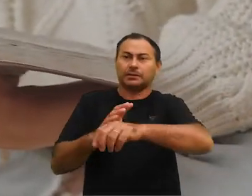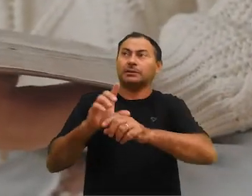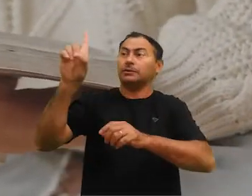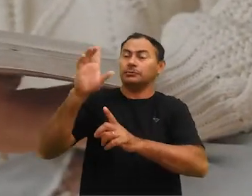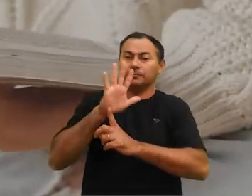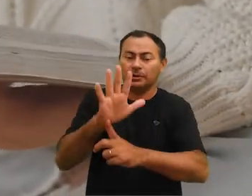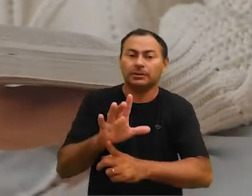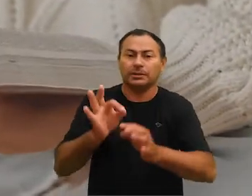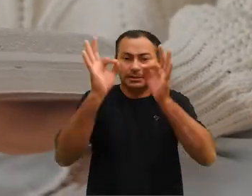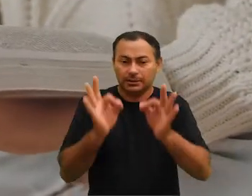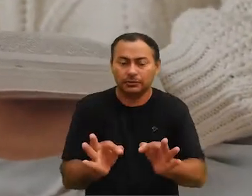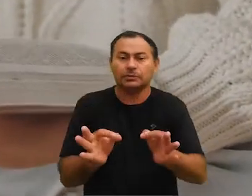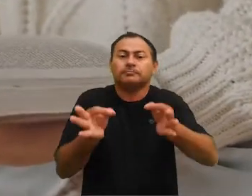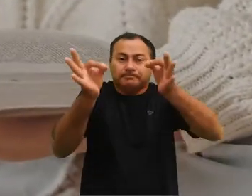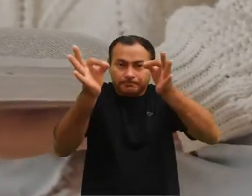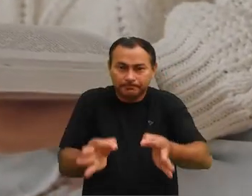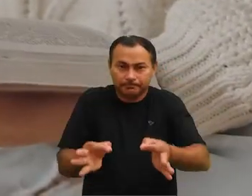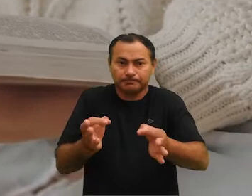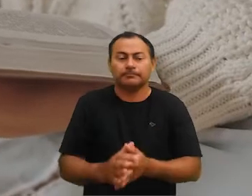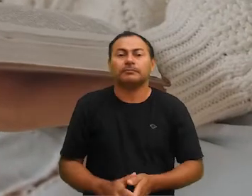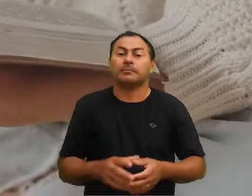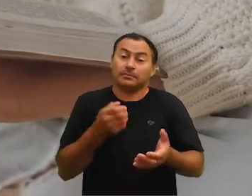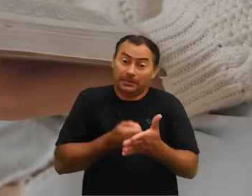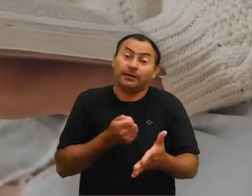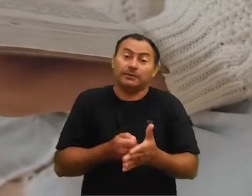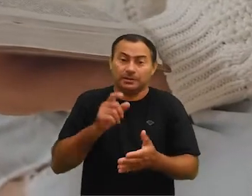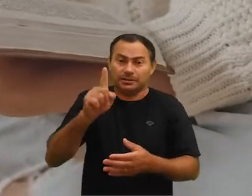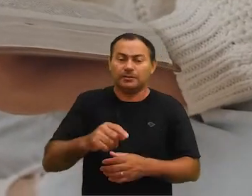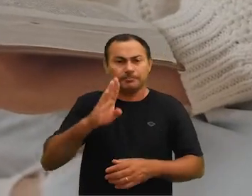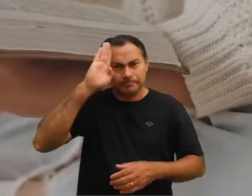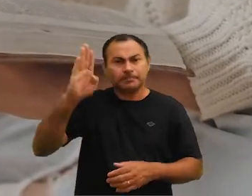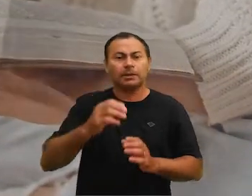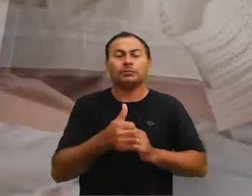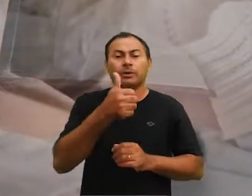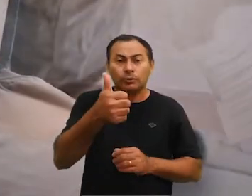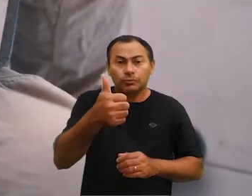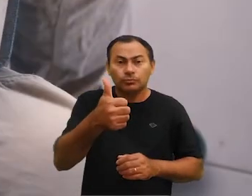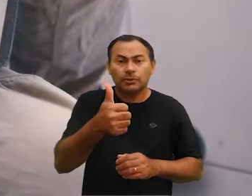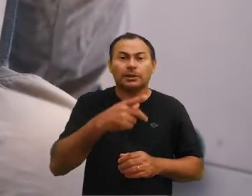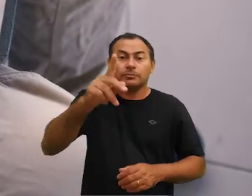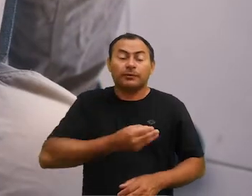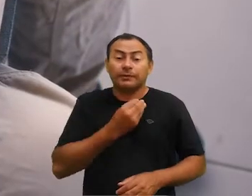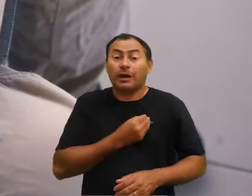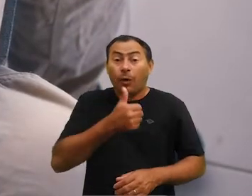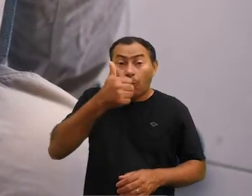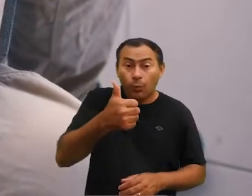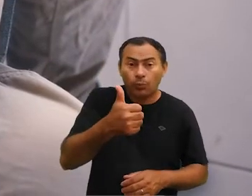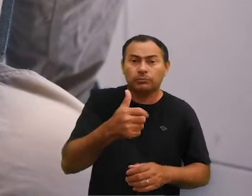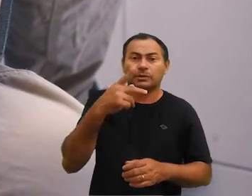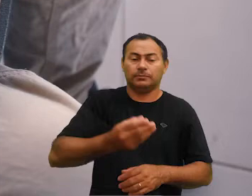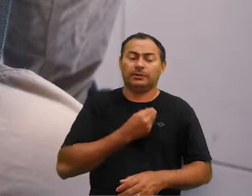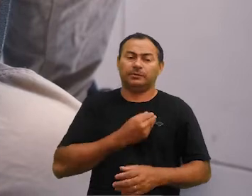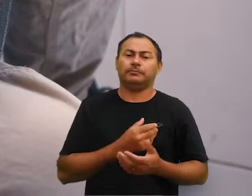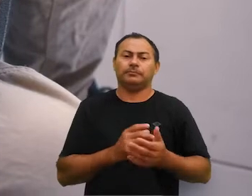que Deus mostra que é certo, que é justo. Essa deve ser a prioridade número 1 da sua vida.